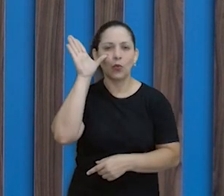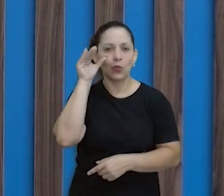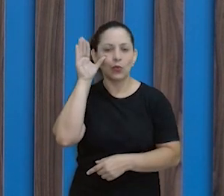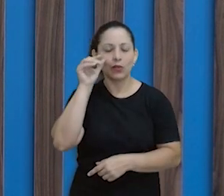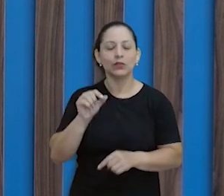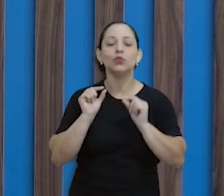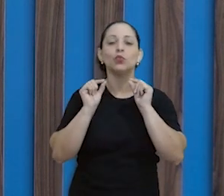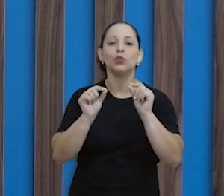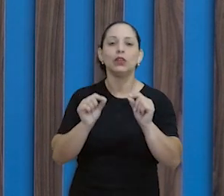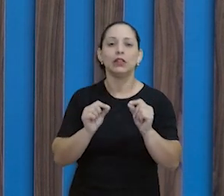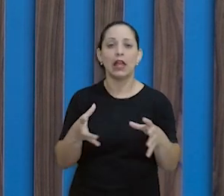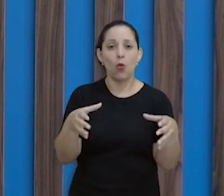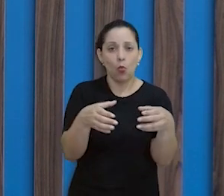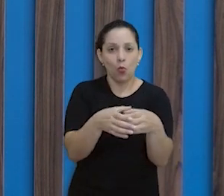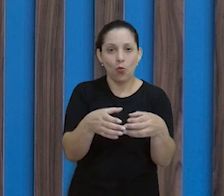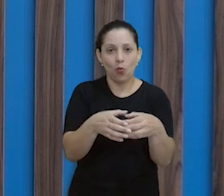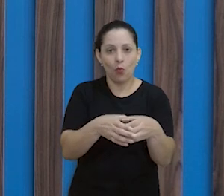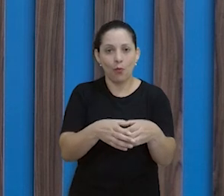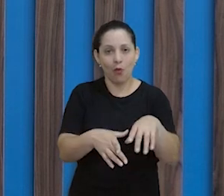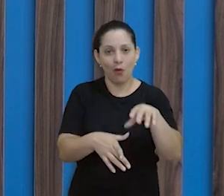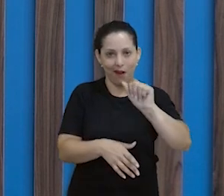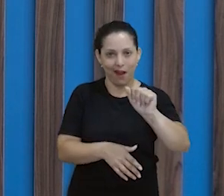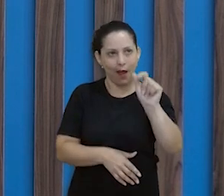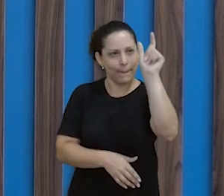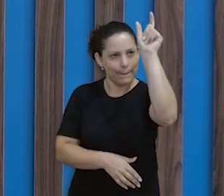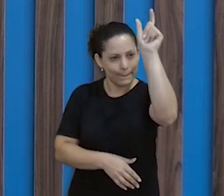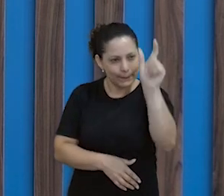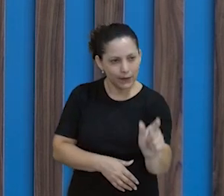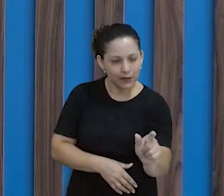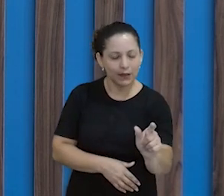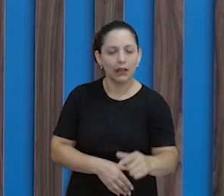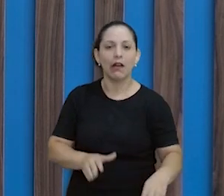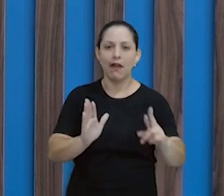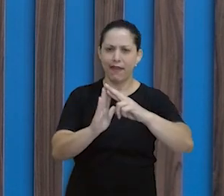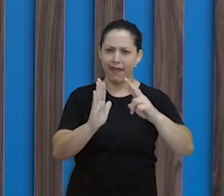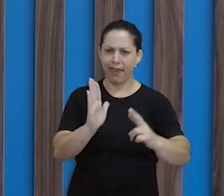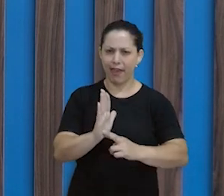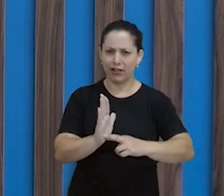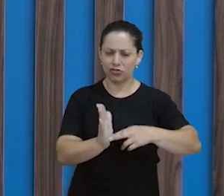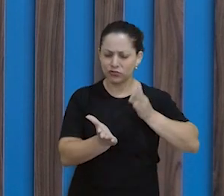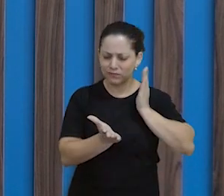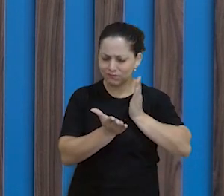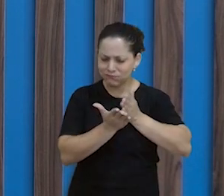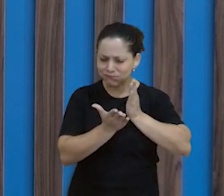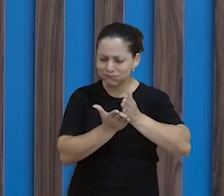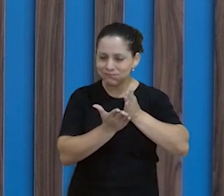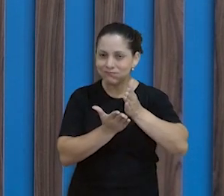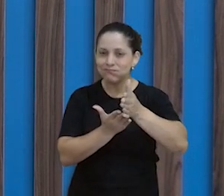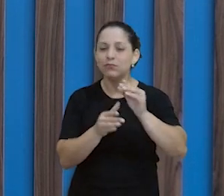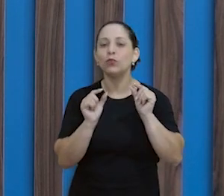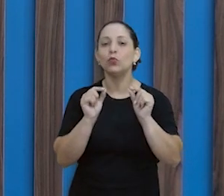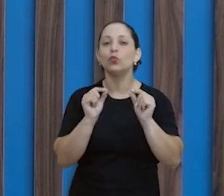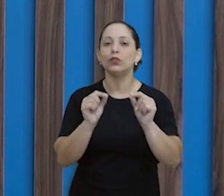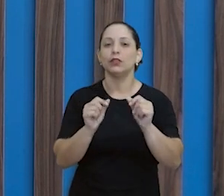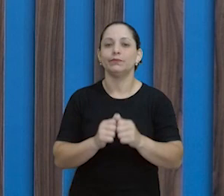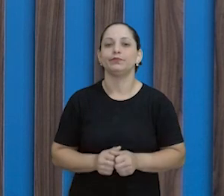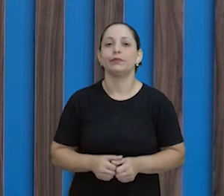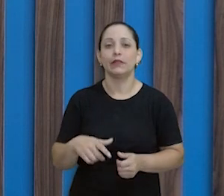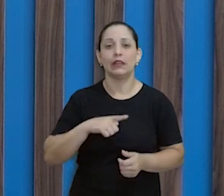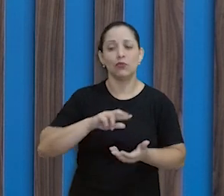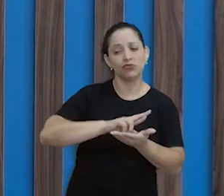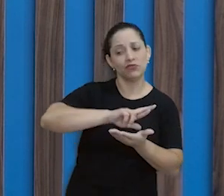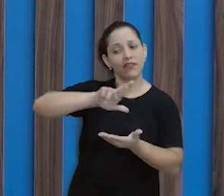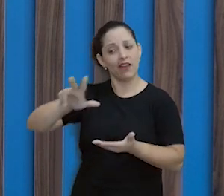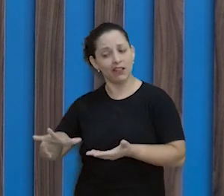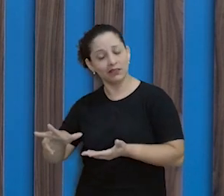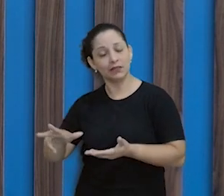A, né, que é aquela família que segue as regras, quando a gente estuda, a gente diz isso, né? Sim. Que os de transição são aqueles que não seguem muito as regras.